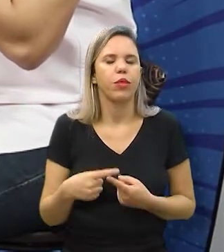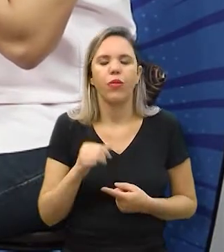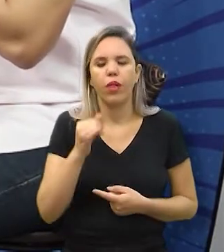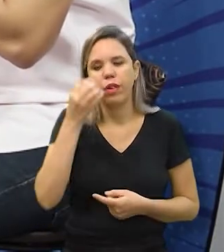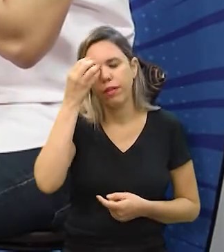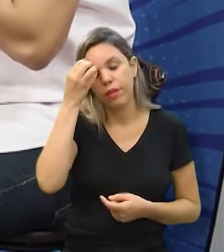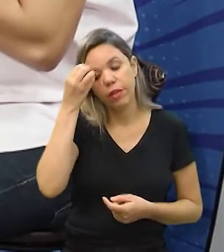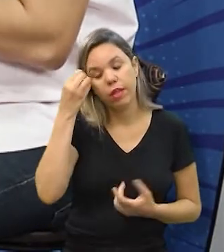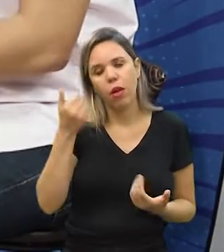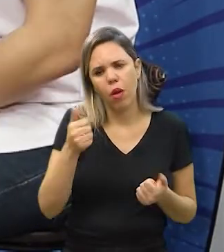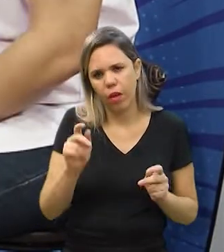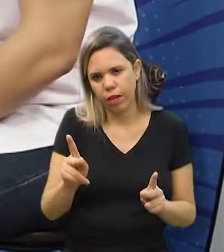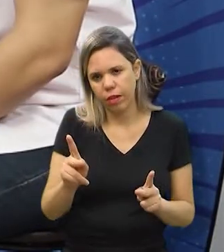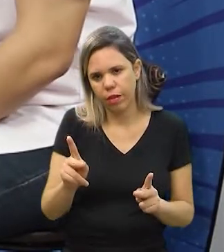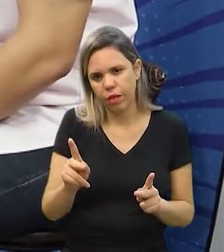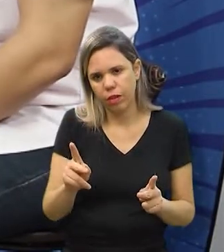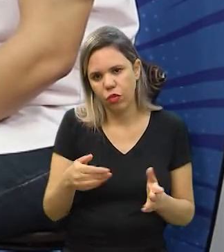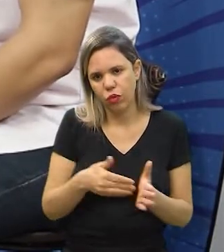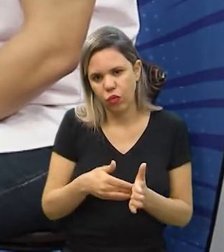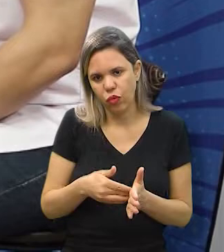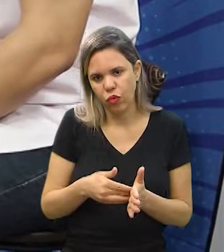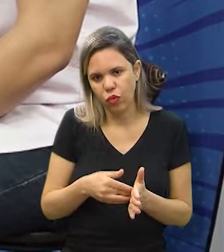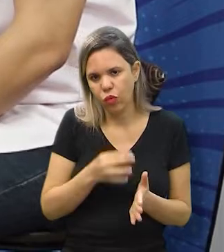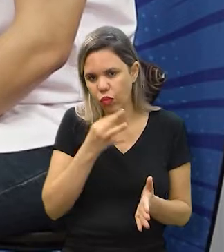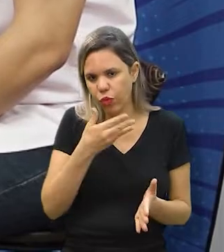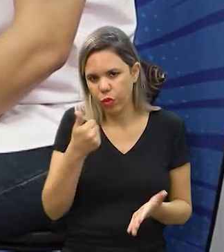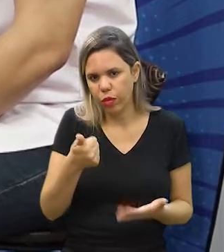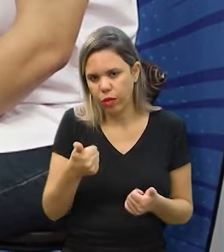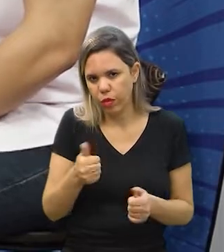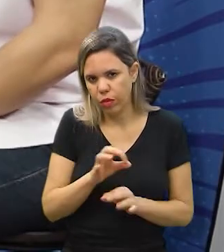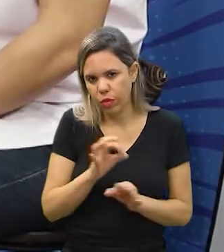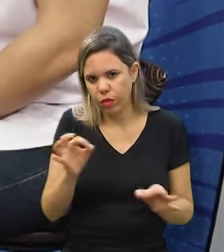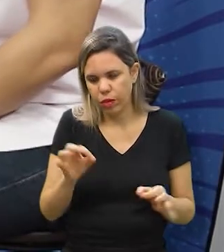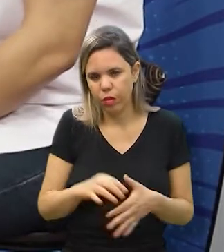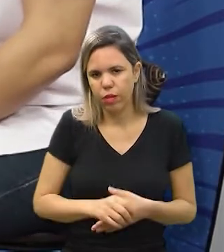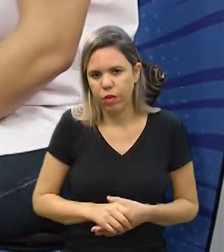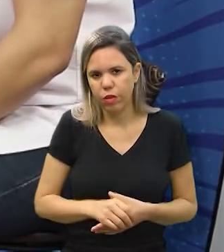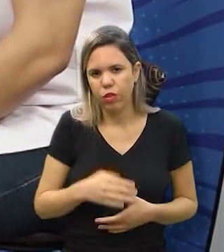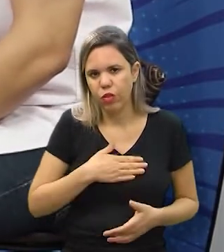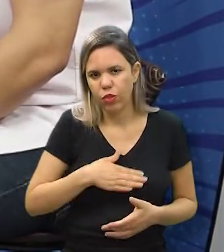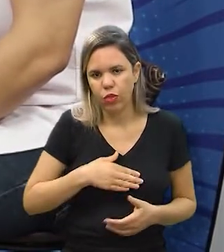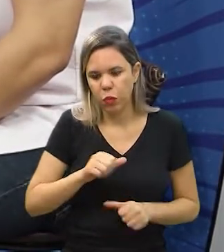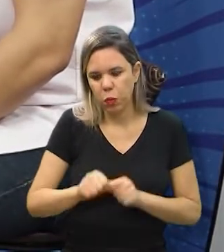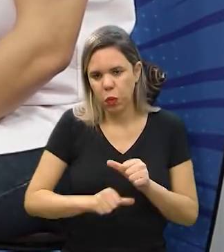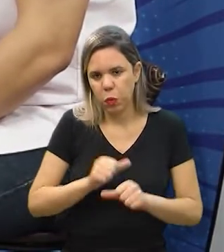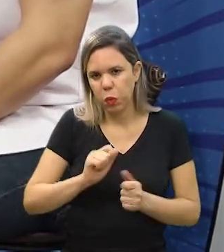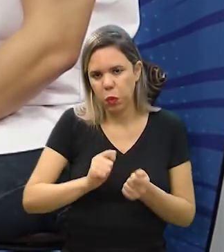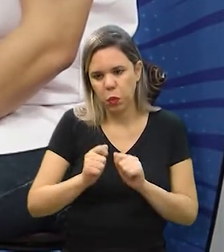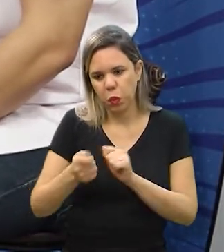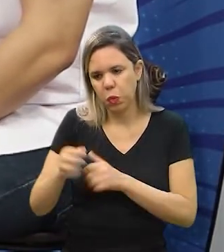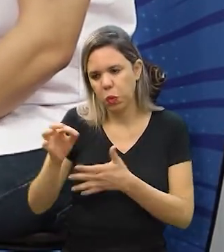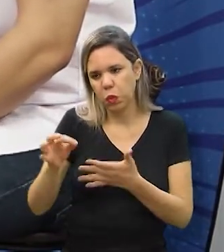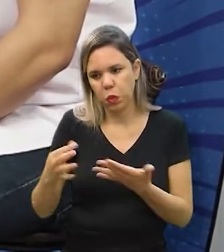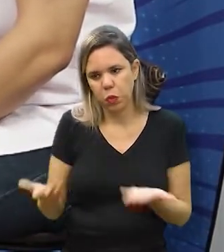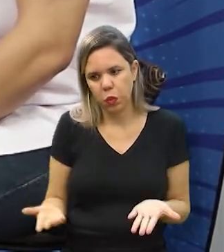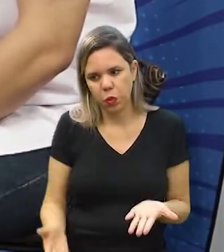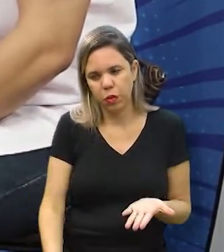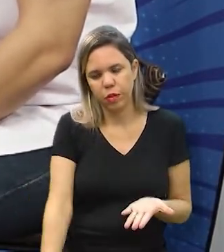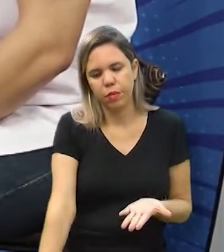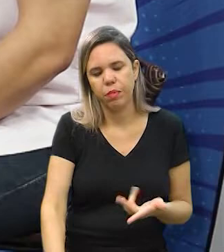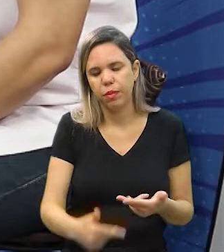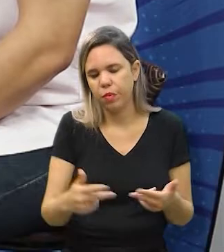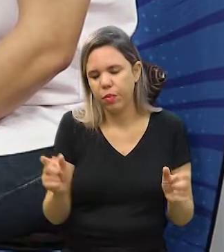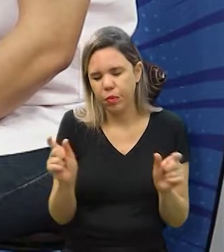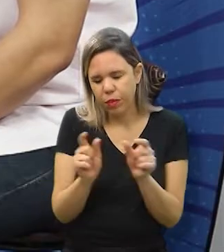olha, tá bom, da última vez eu falei assim, tá bom, vai, mas eu gostaria de mudar isso aqui,